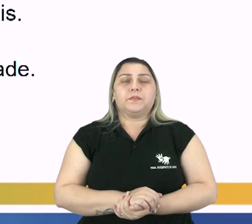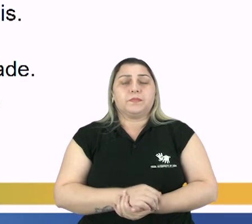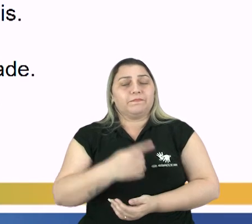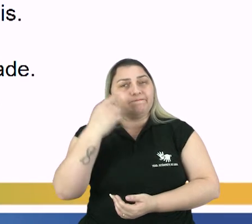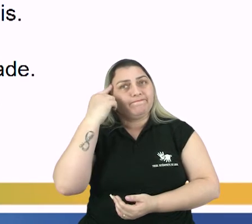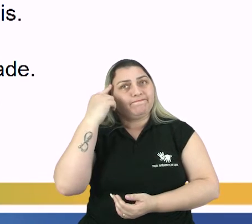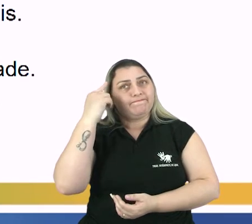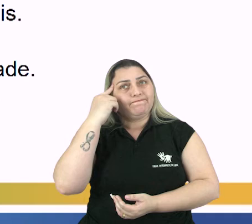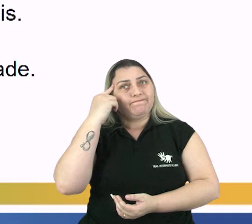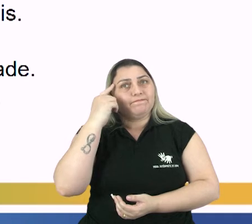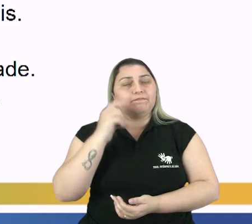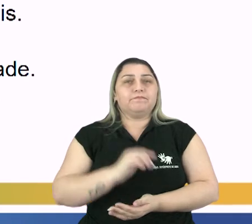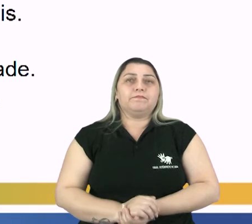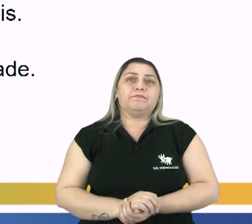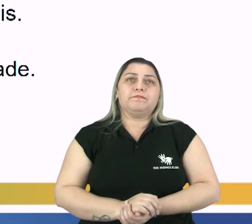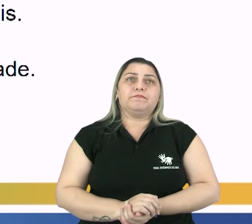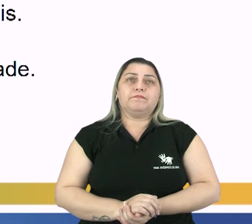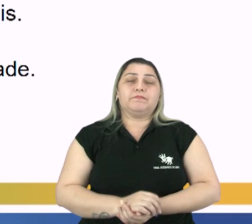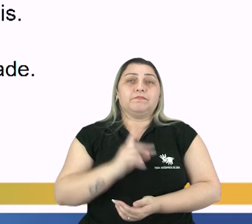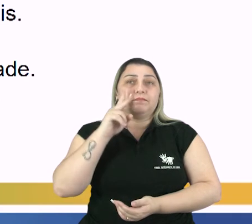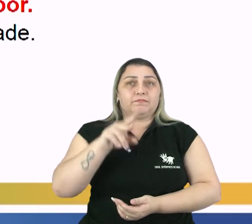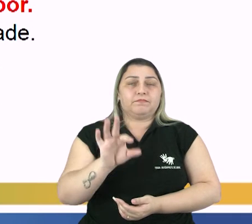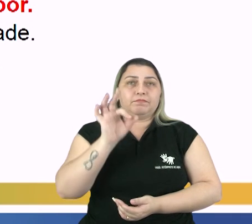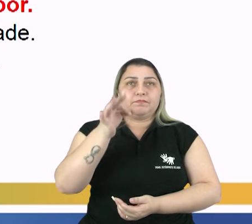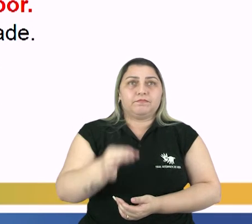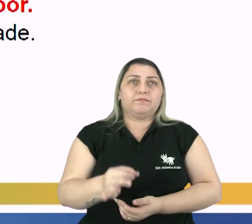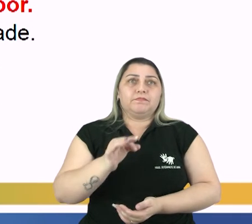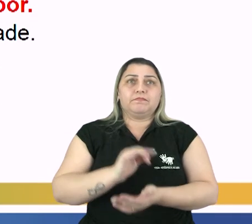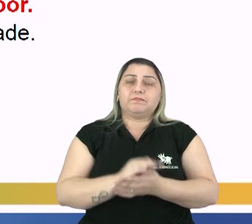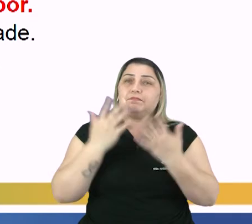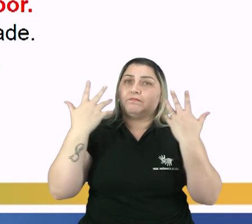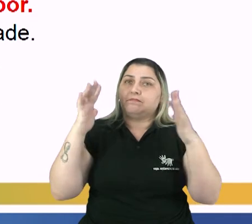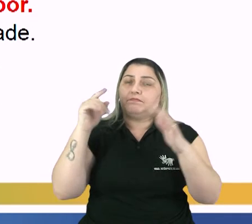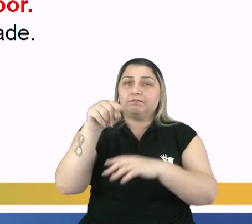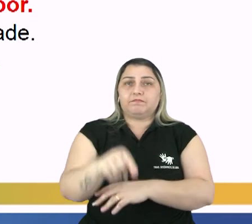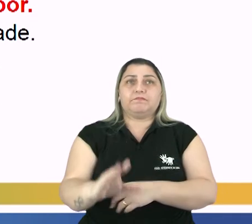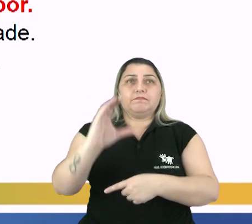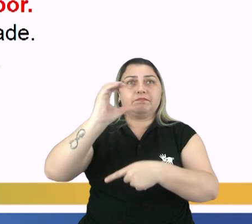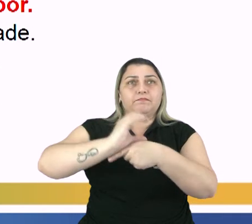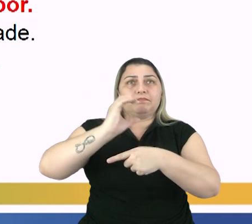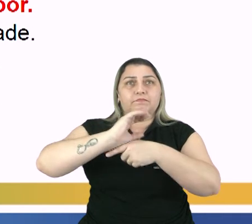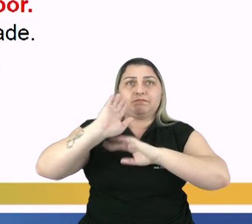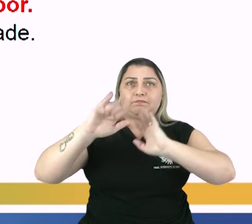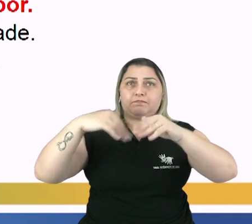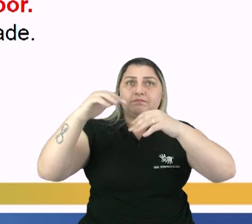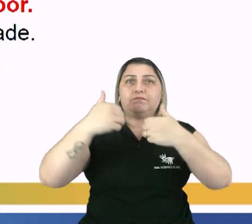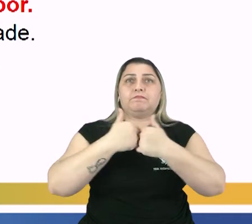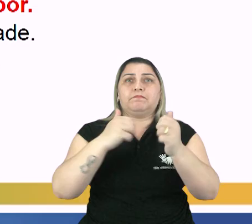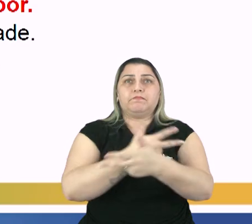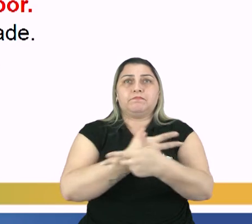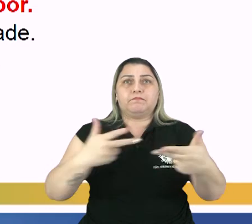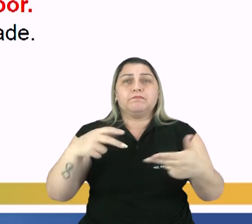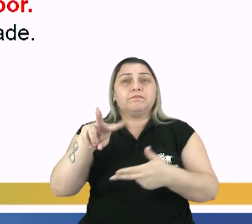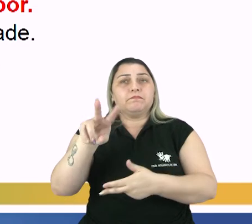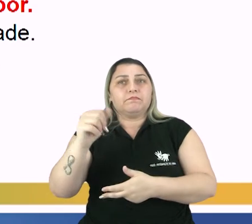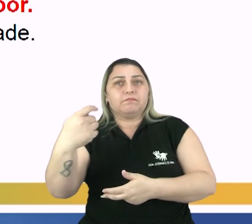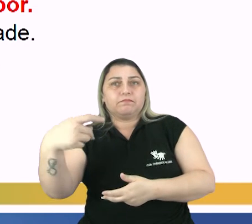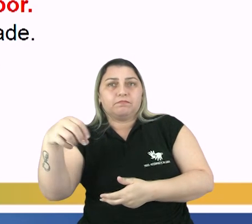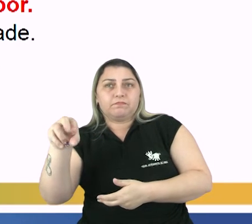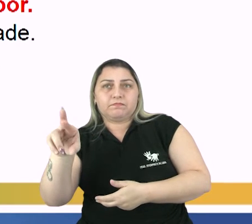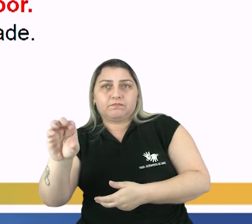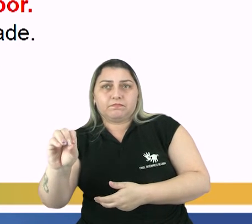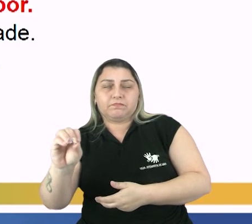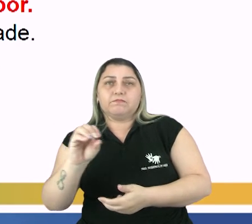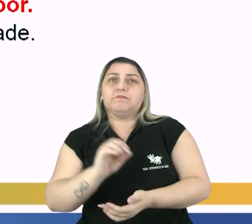pensada aí, analisa, vamos ver se você acertou? Parabéns aí para você que acertou. Desenvolvimento do meio de transporte movidos